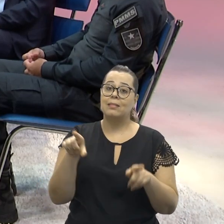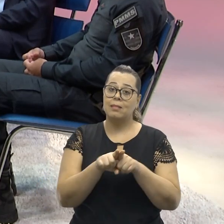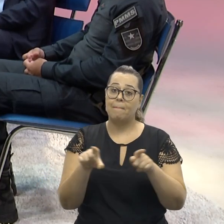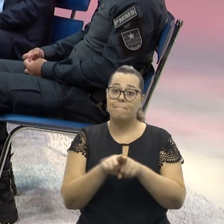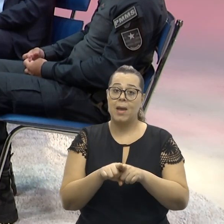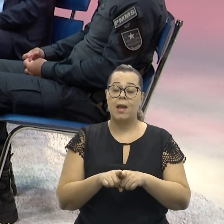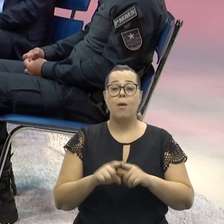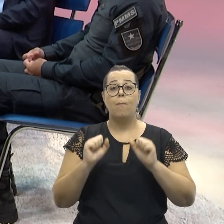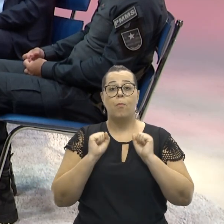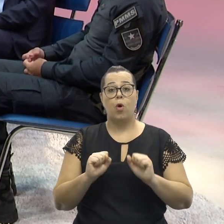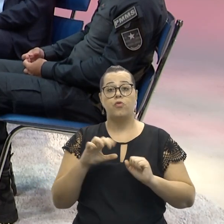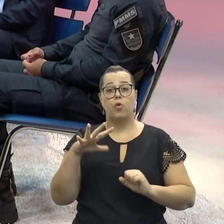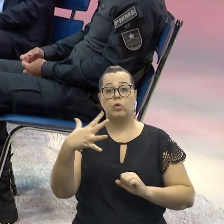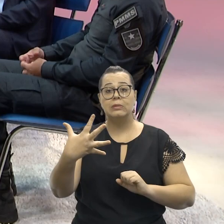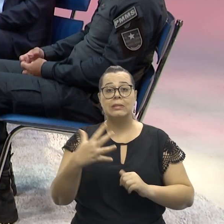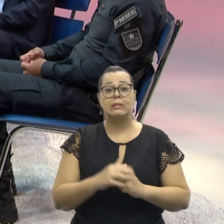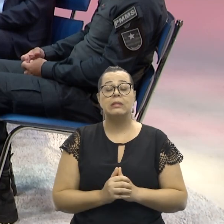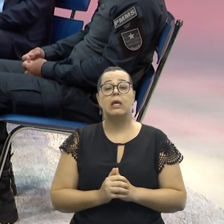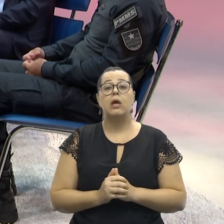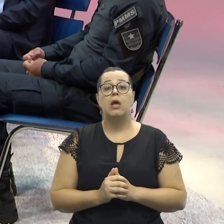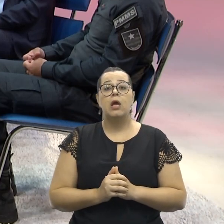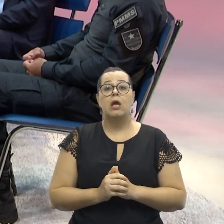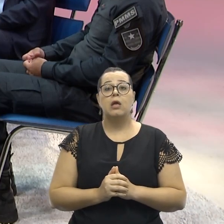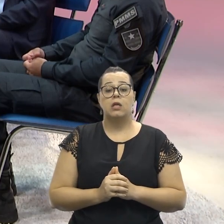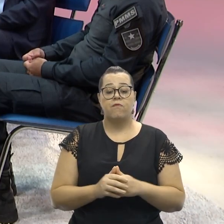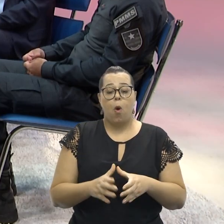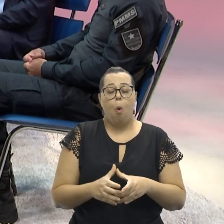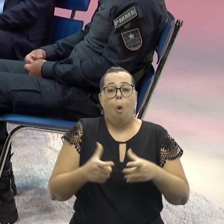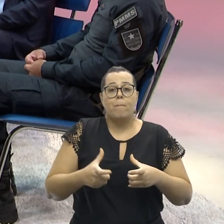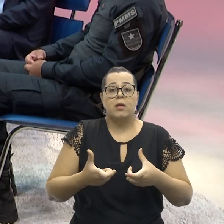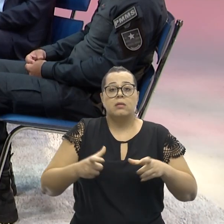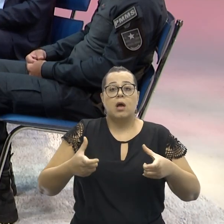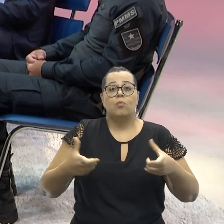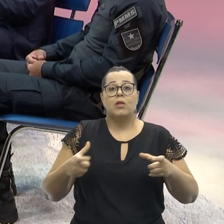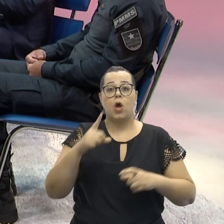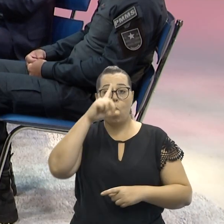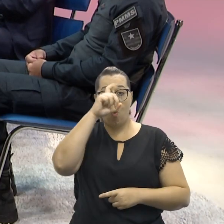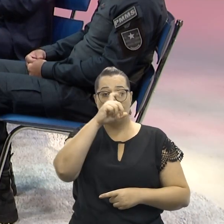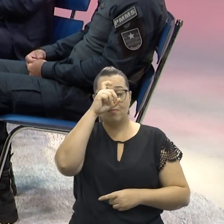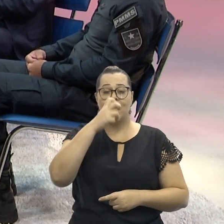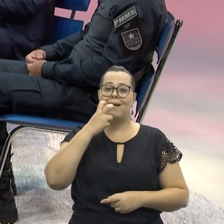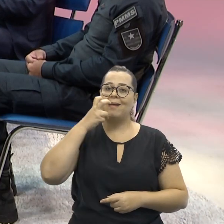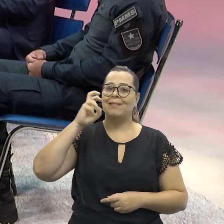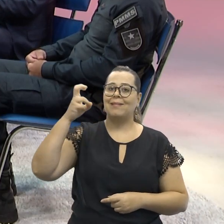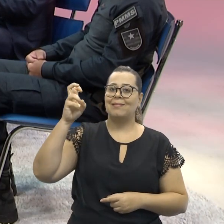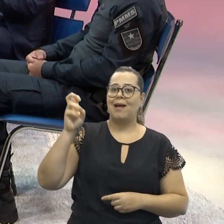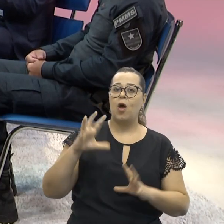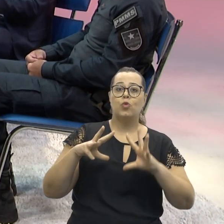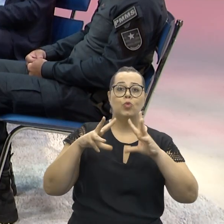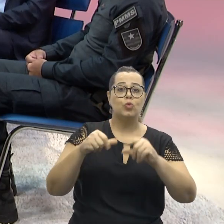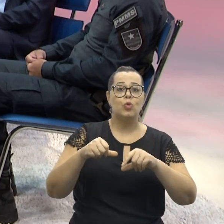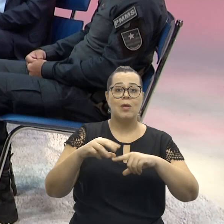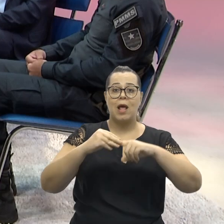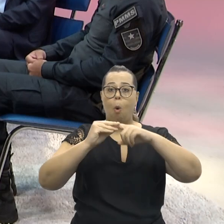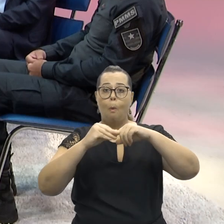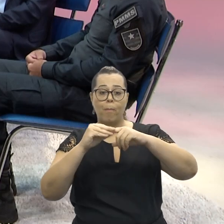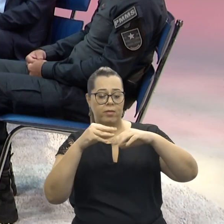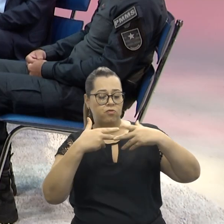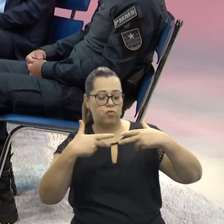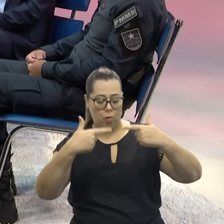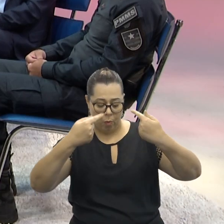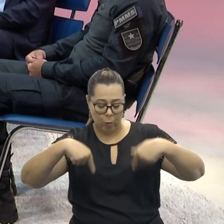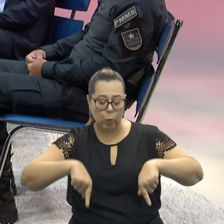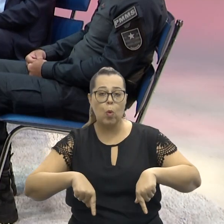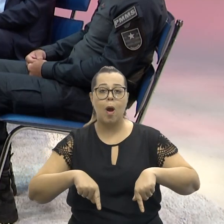acaba sobrecarregando o maior hospital de Campo Grande, que é a Santa Casa. A maior parte do setor de ortopedia da Santa Casa